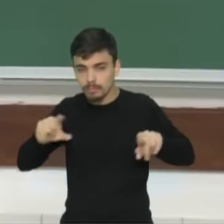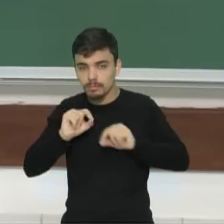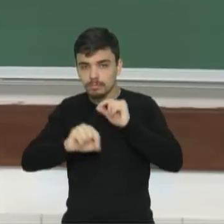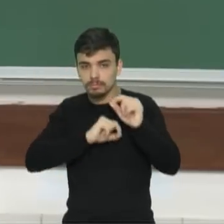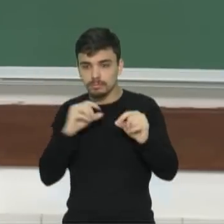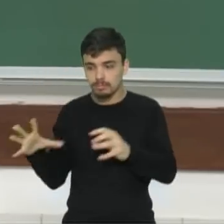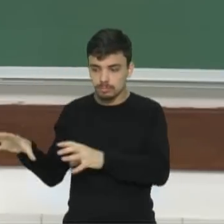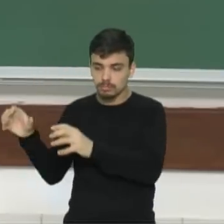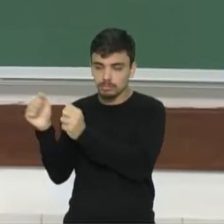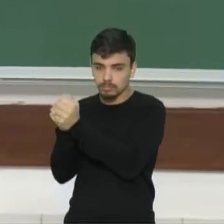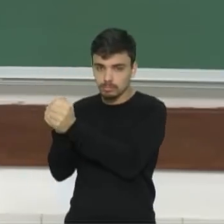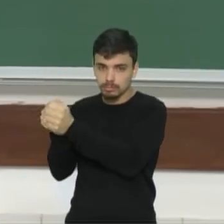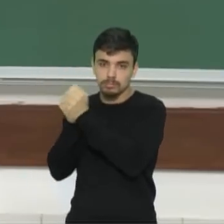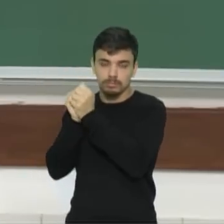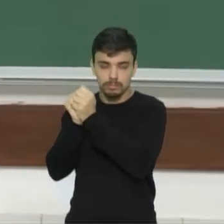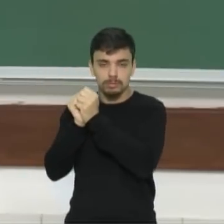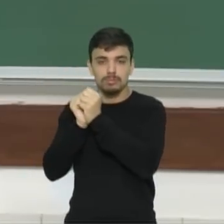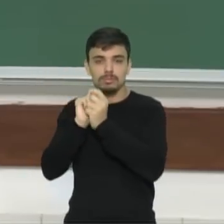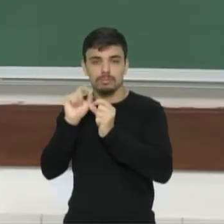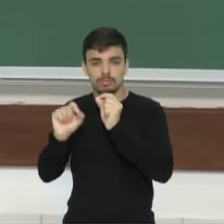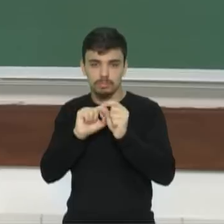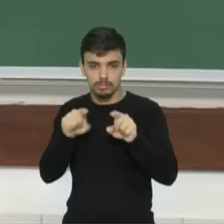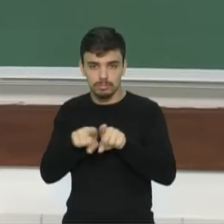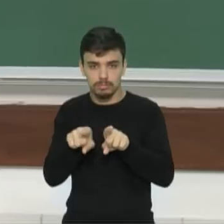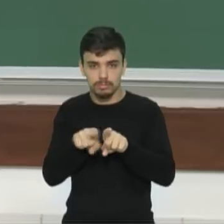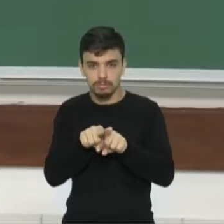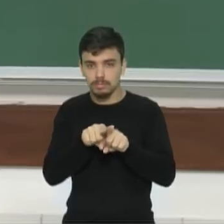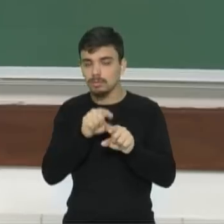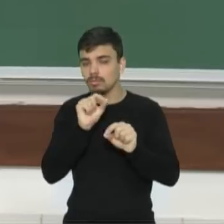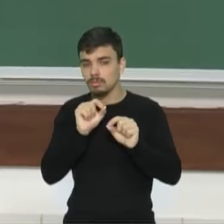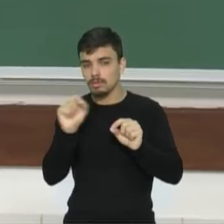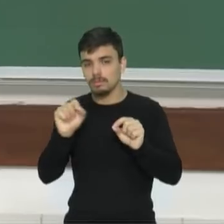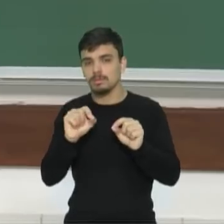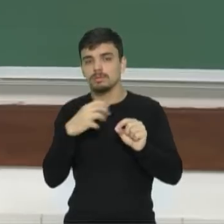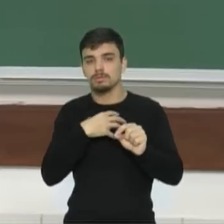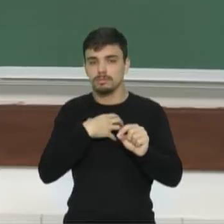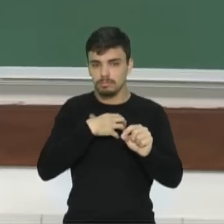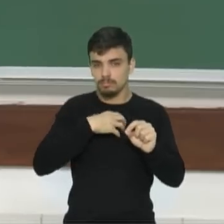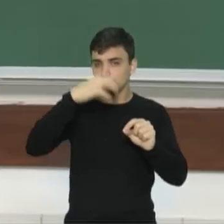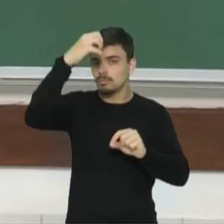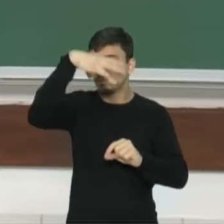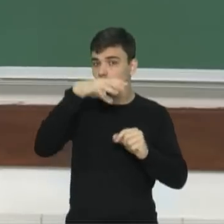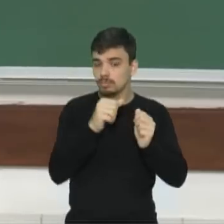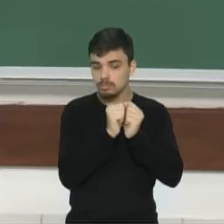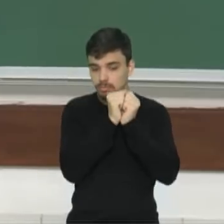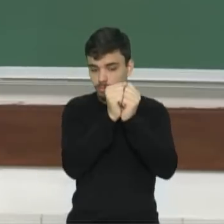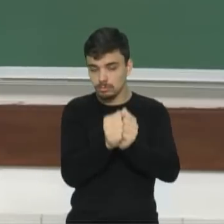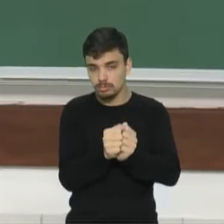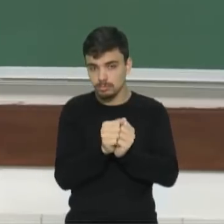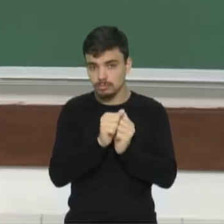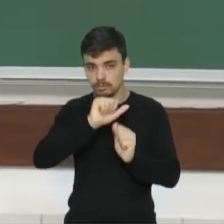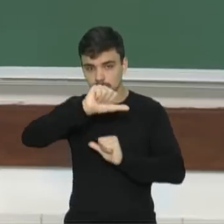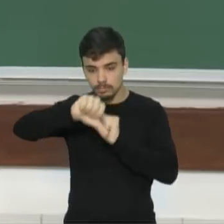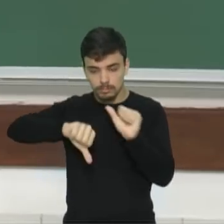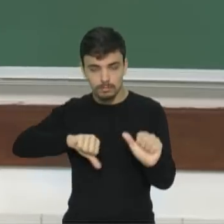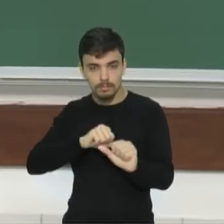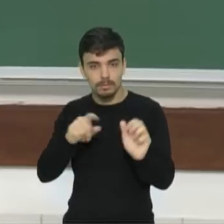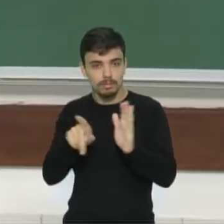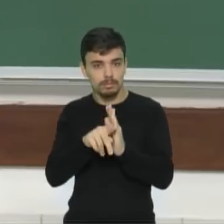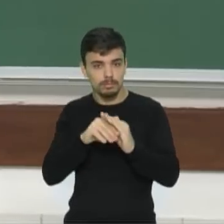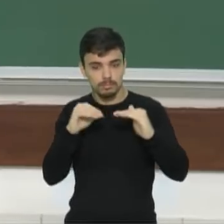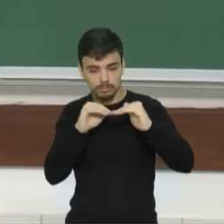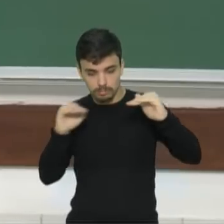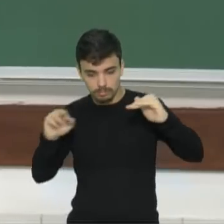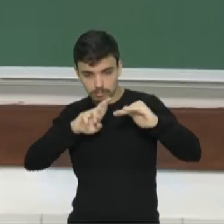mesmo conjunto. Eu tenho vários tipos de luz no mesmo conjunto. Quando eles atravessam por uma superfície